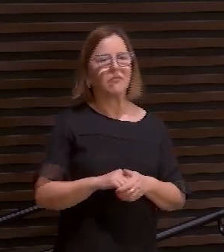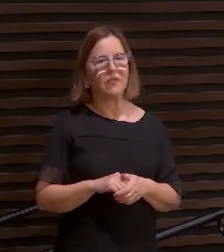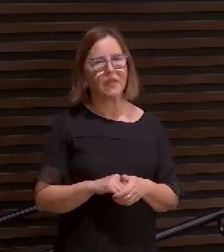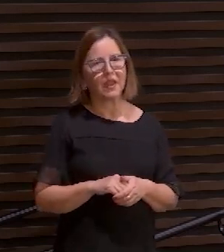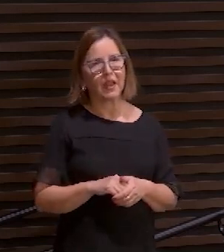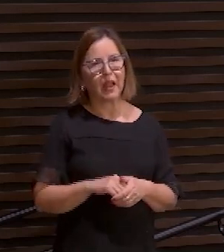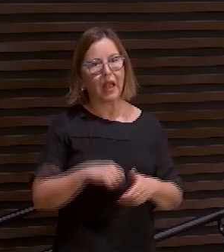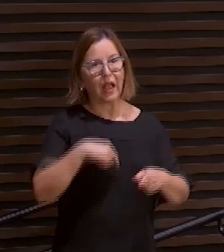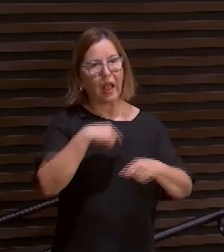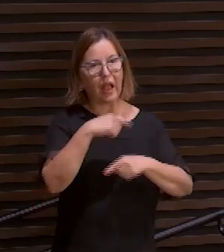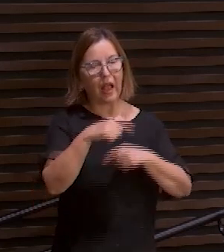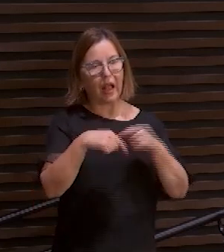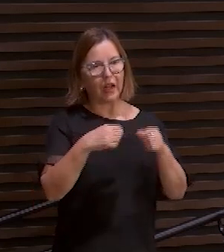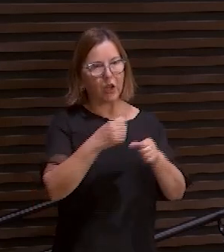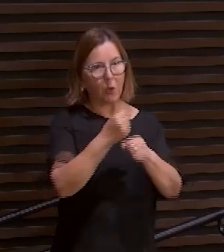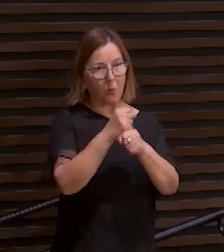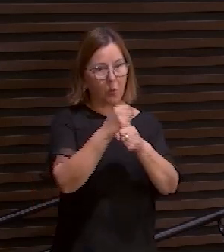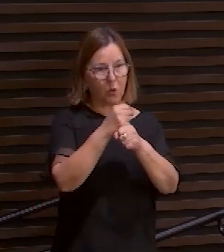Depois de um ano,